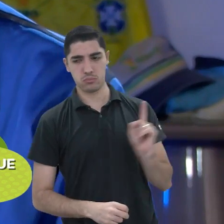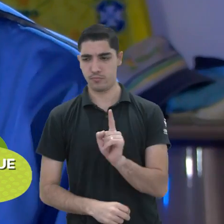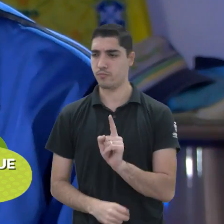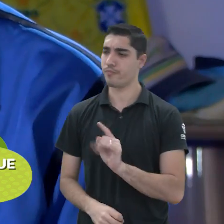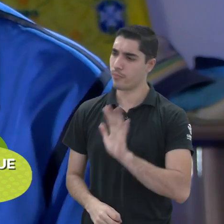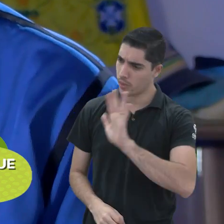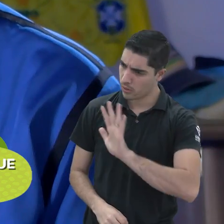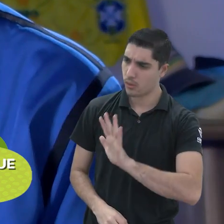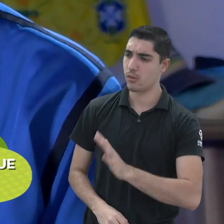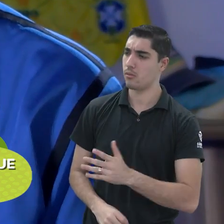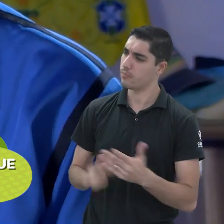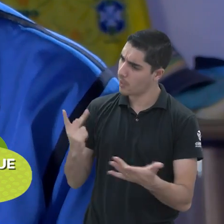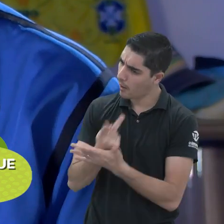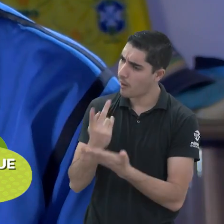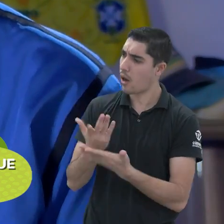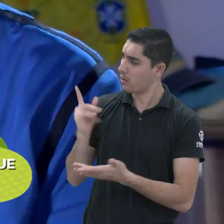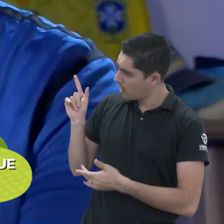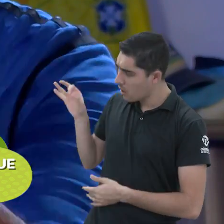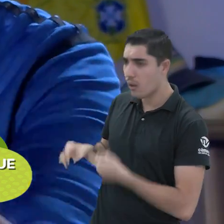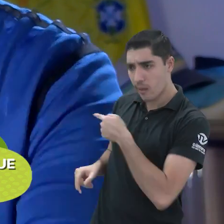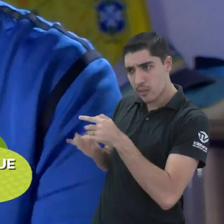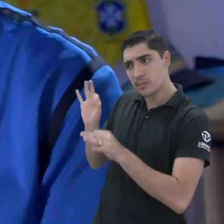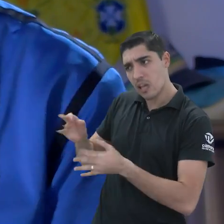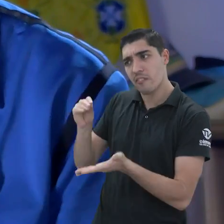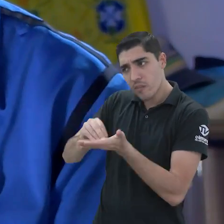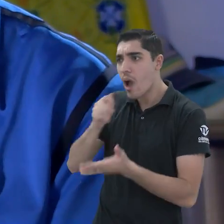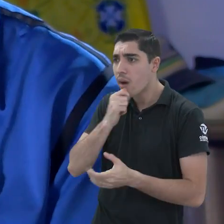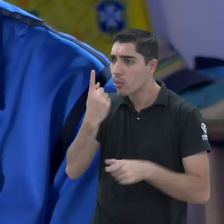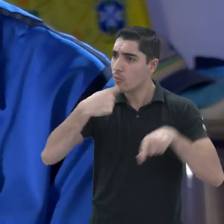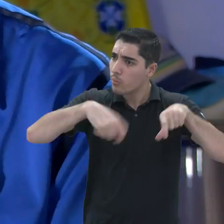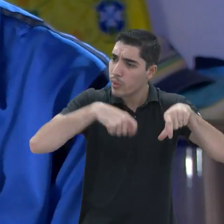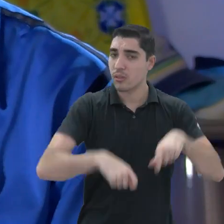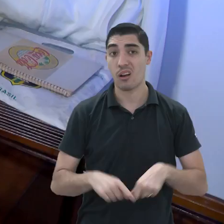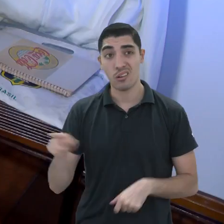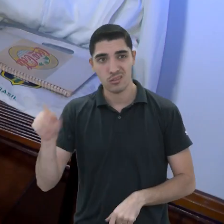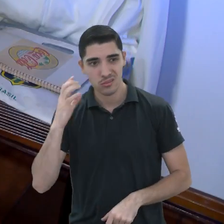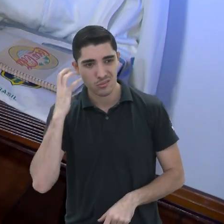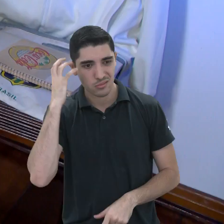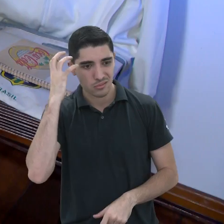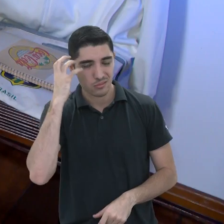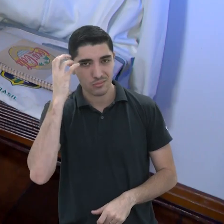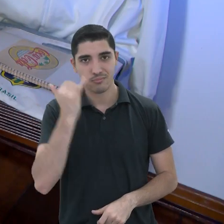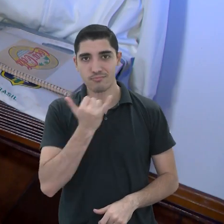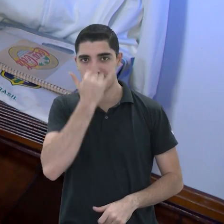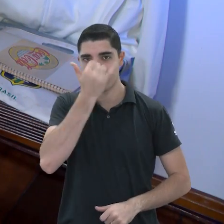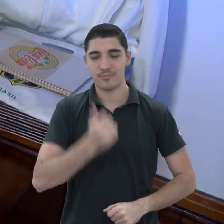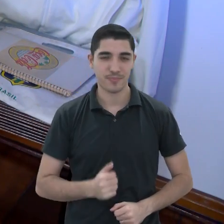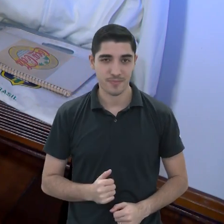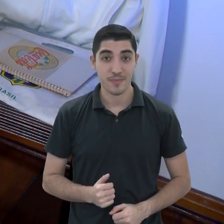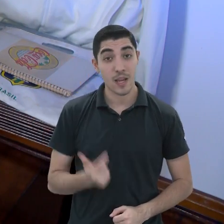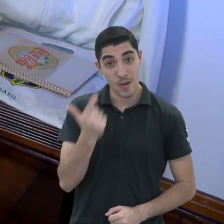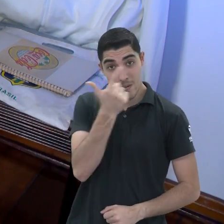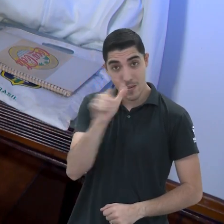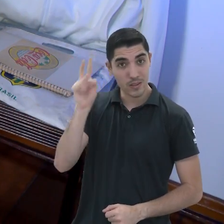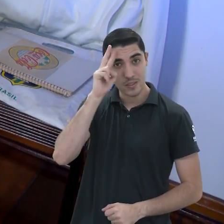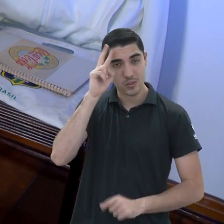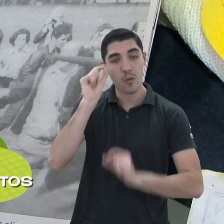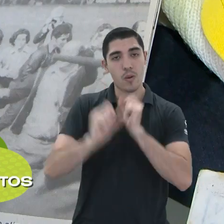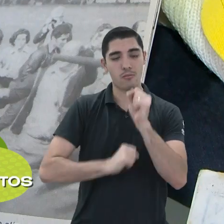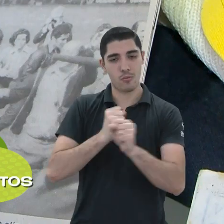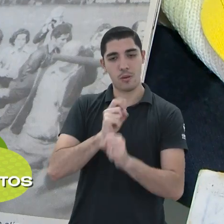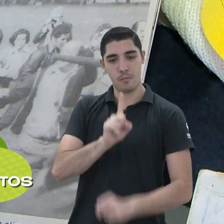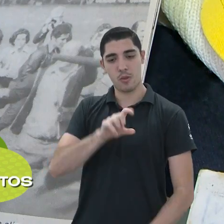não, Mesquita tem razão, tá faltando. Daí é que caiu a ficha dele. Outro momento histórico vivido por Emídio foi